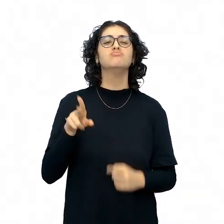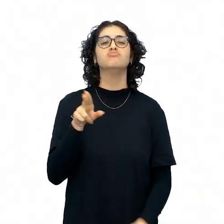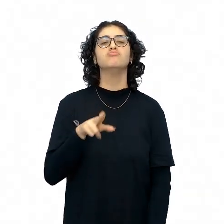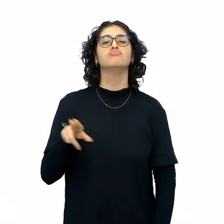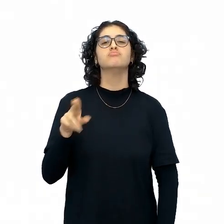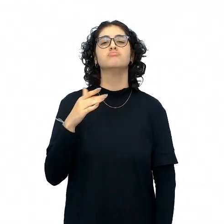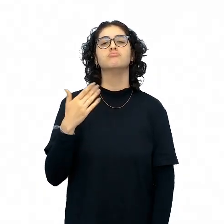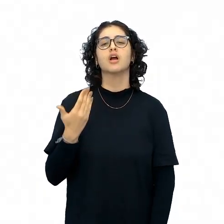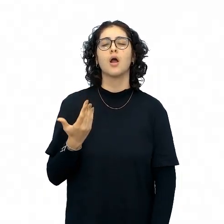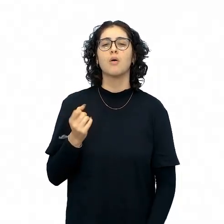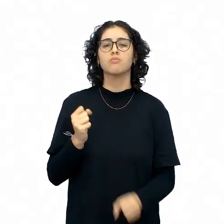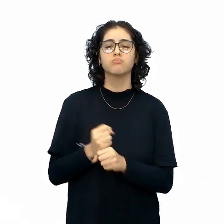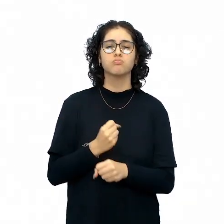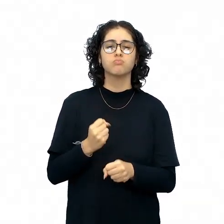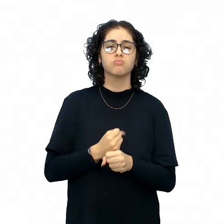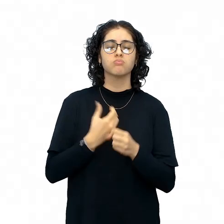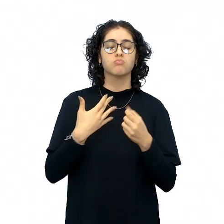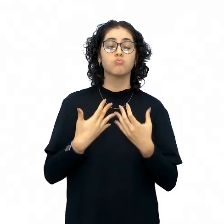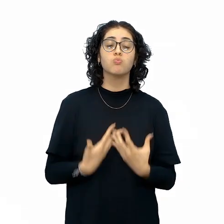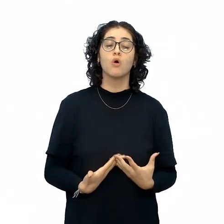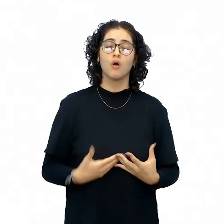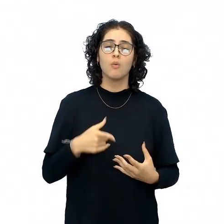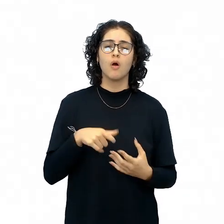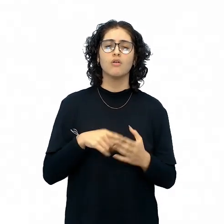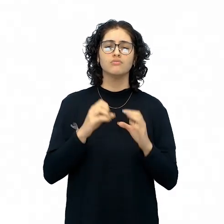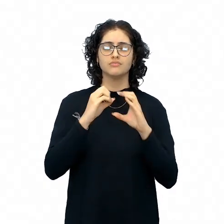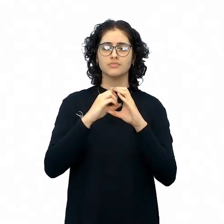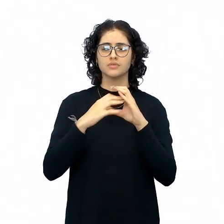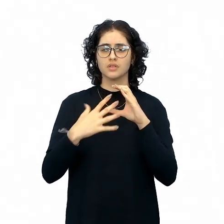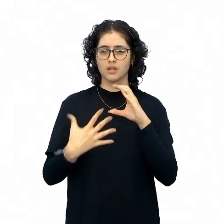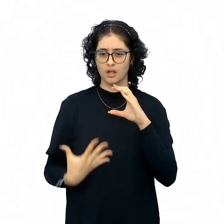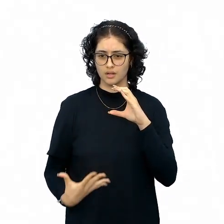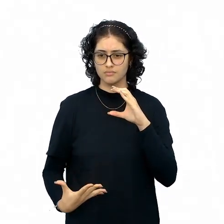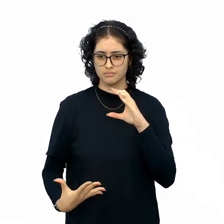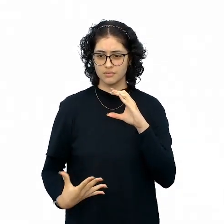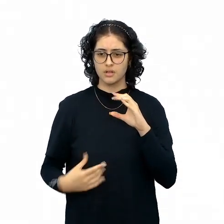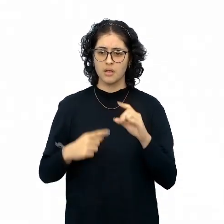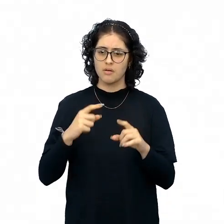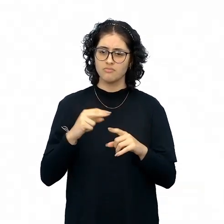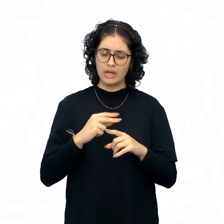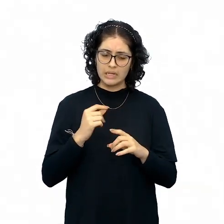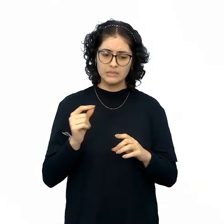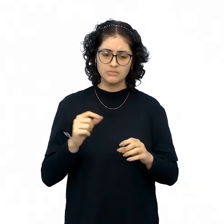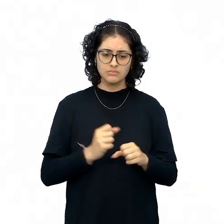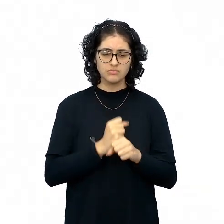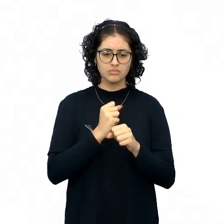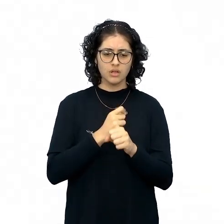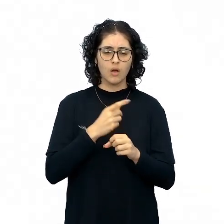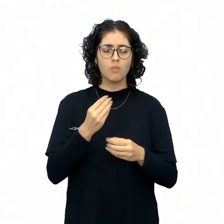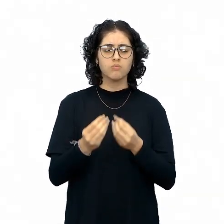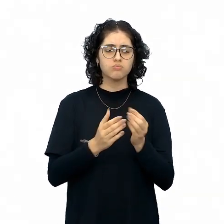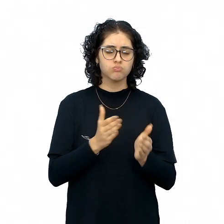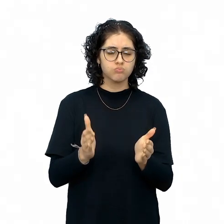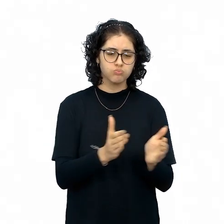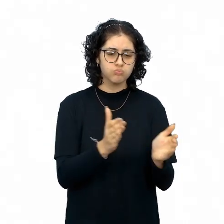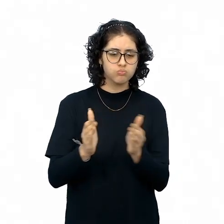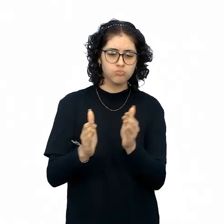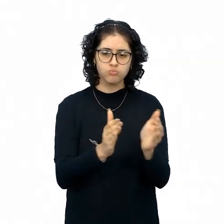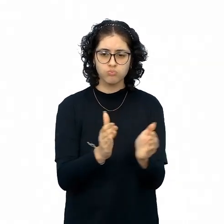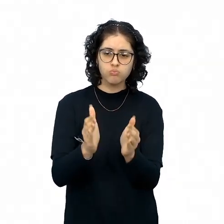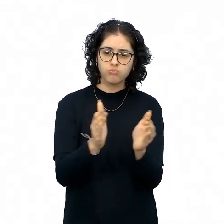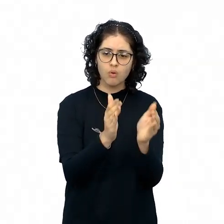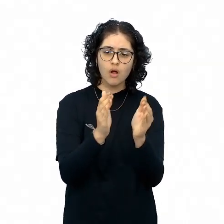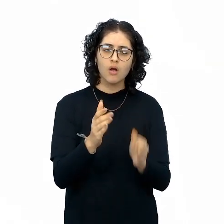é que ele é construído, quais as características, e retomem, promovam a discussão acerca dos caminhos que foram